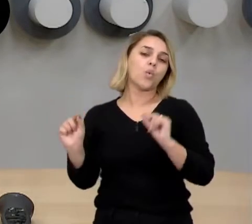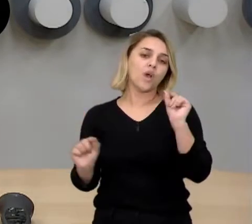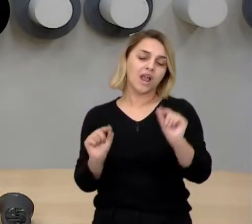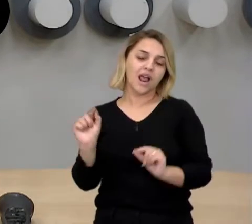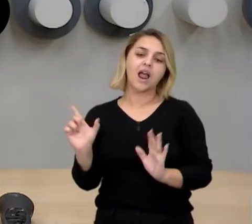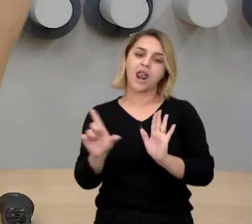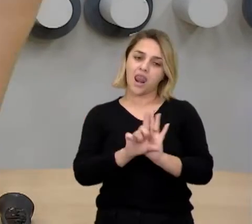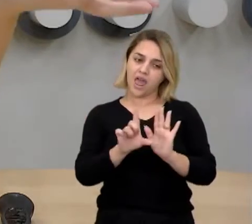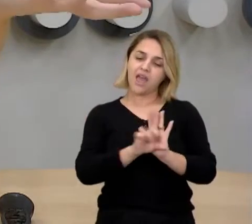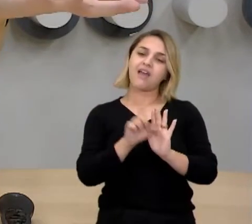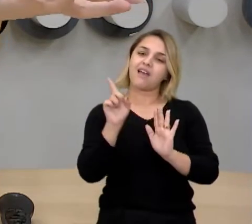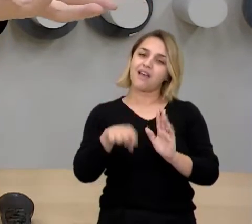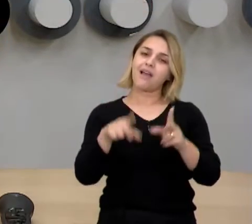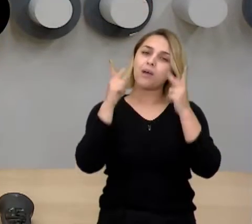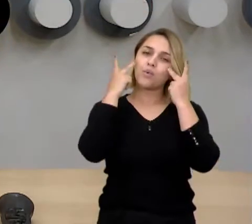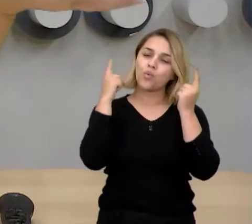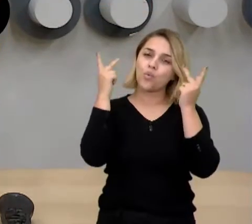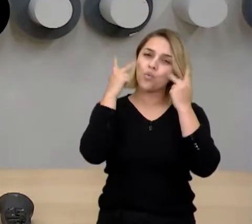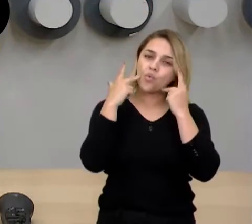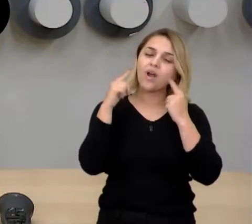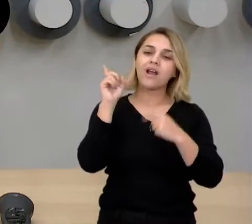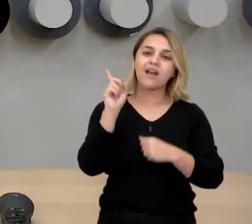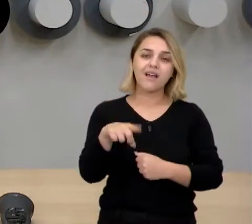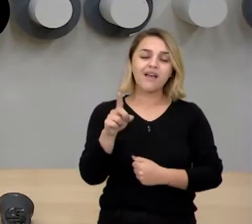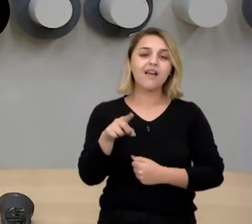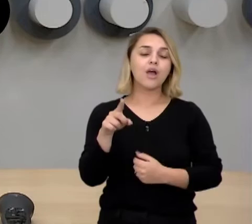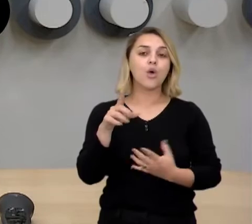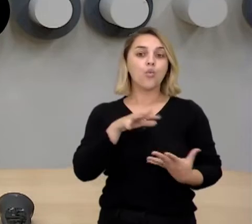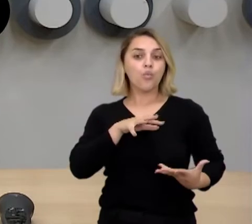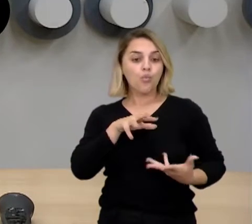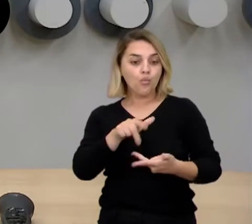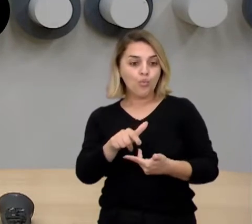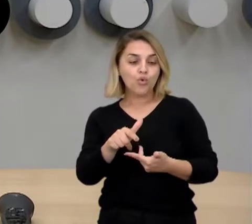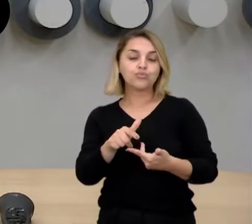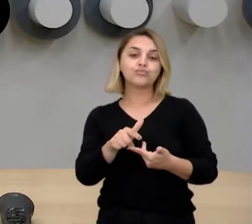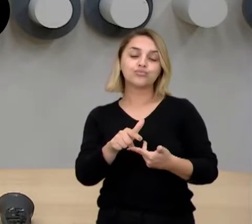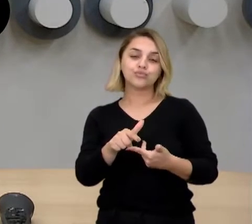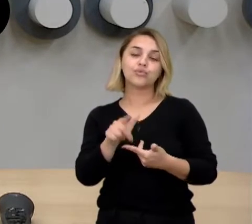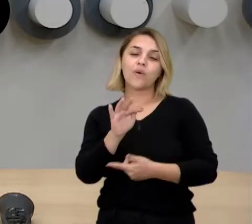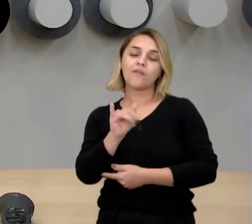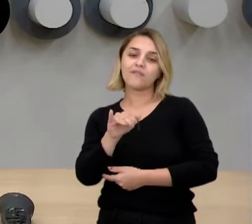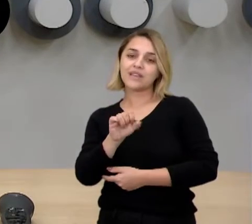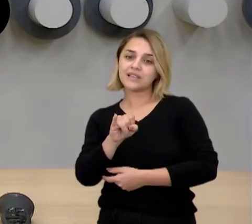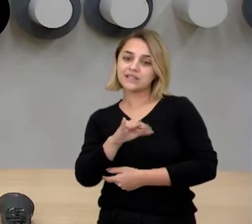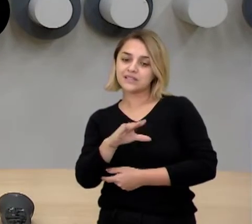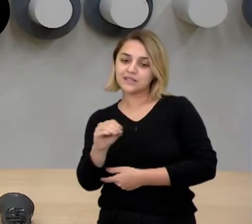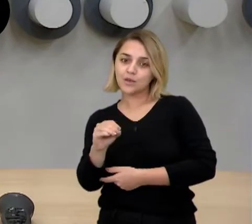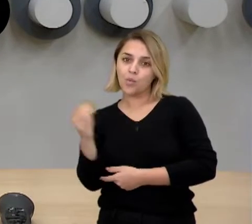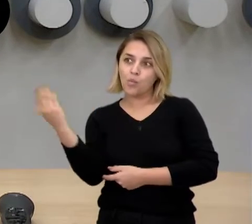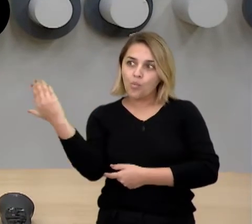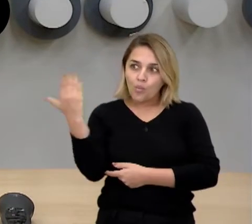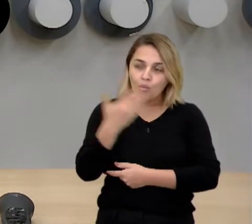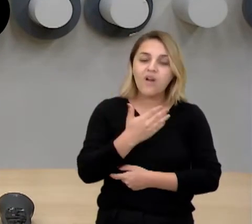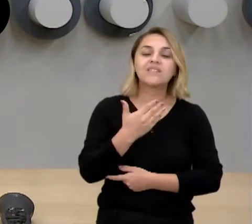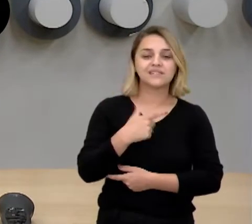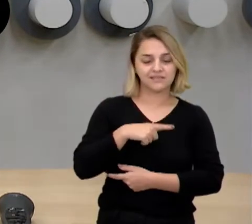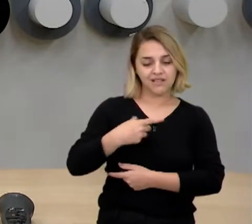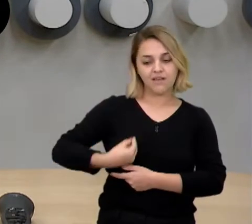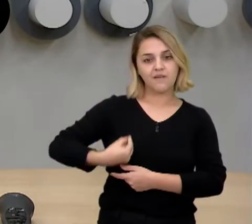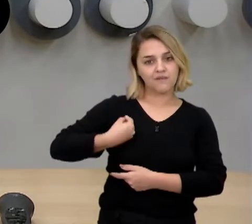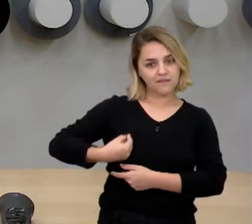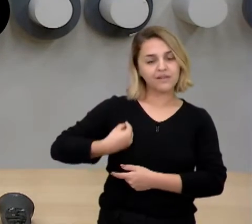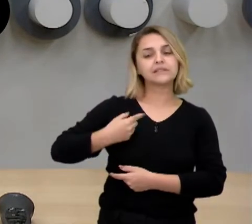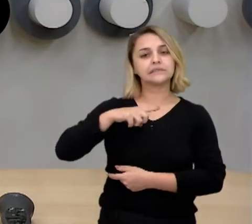são tão naturais que o mundo físico, inclusive, mostra pra gente que elas existem. Existem